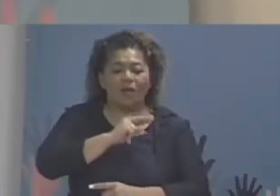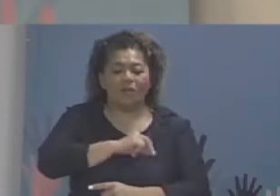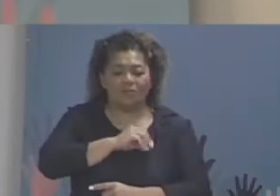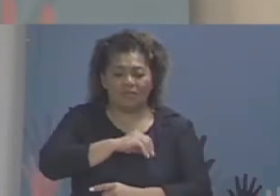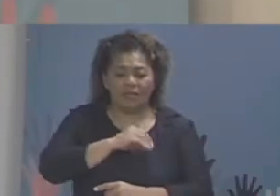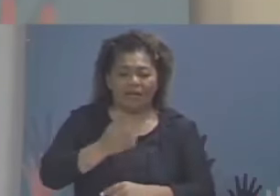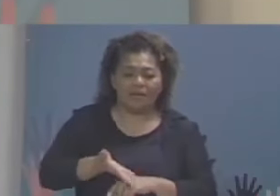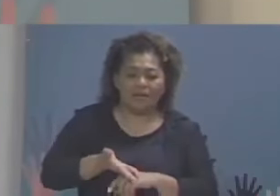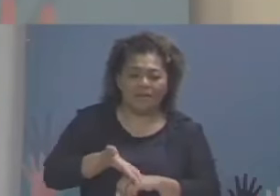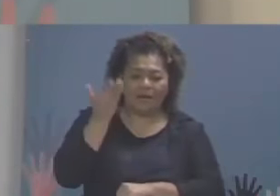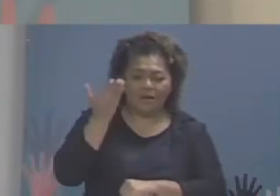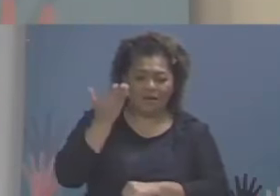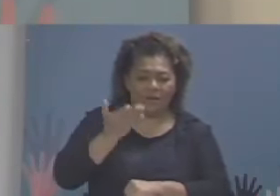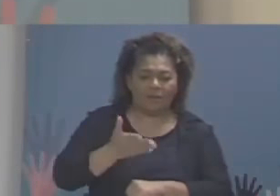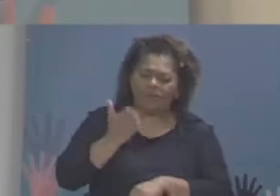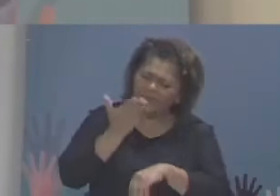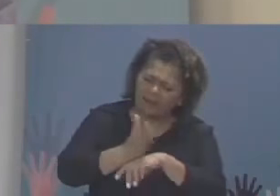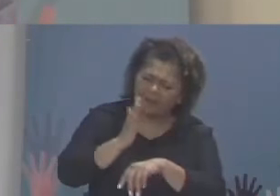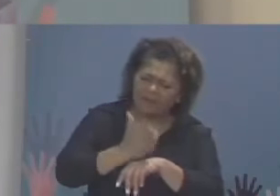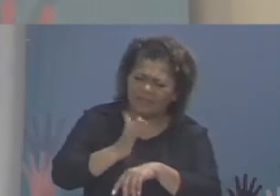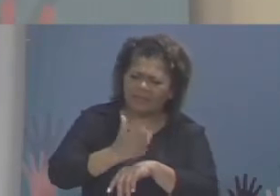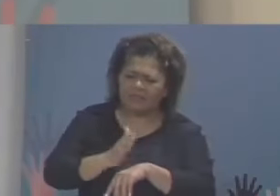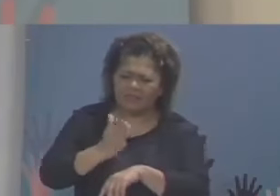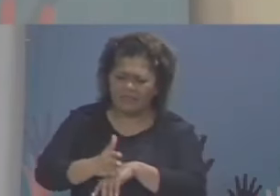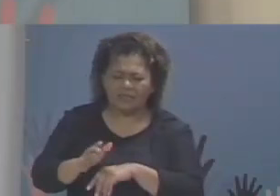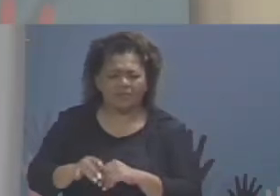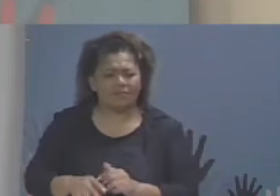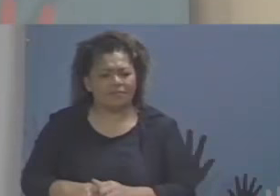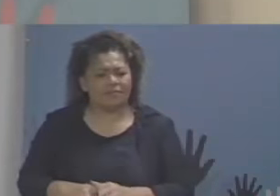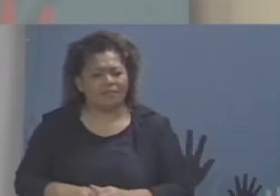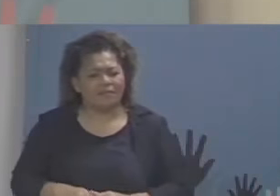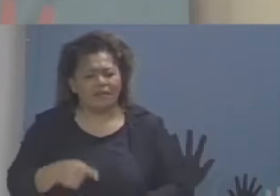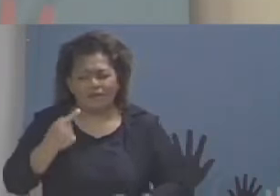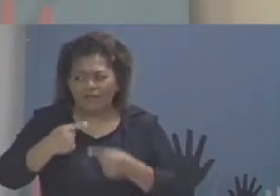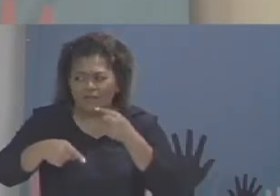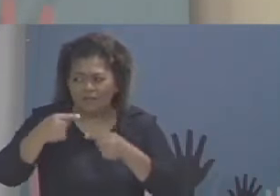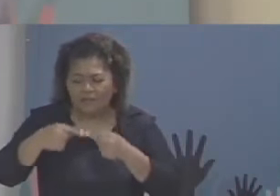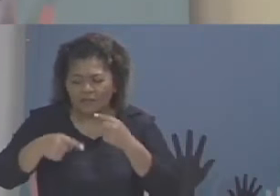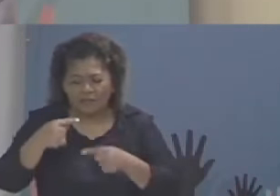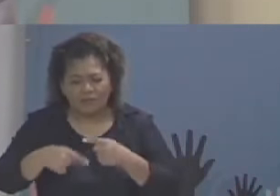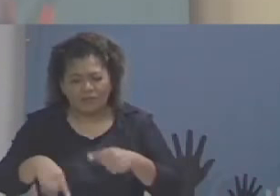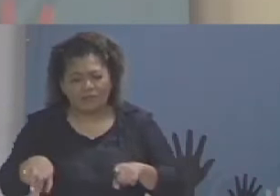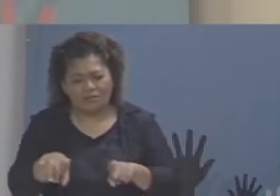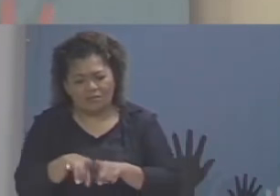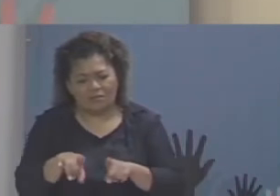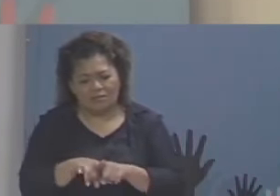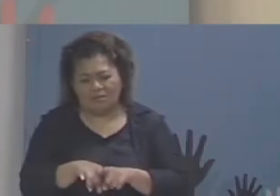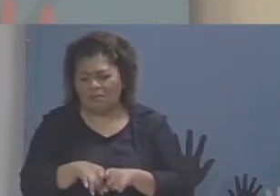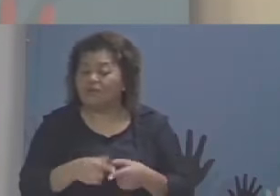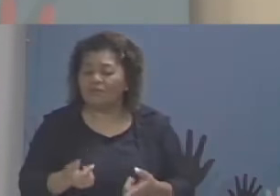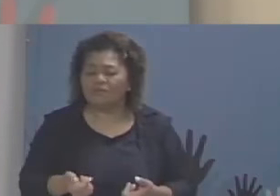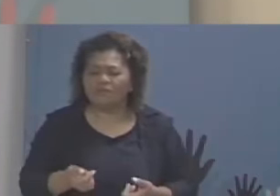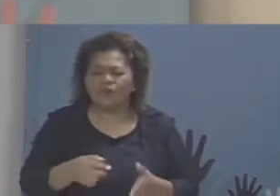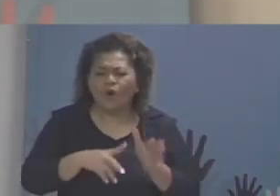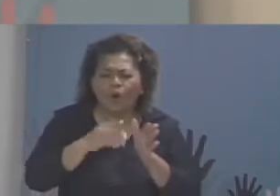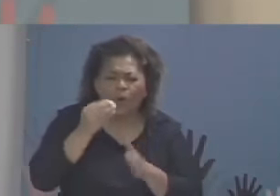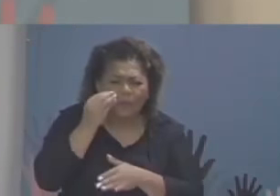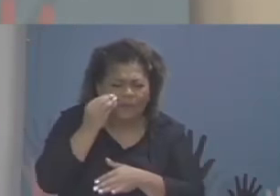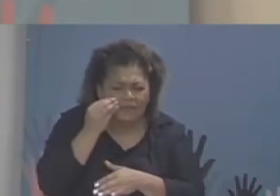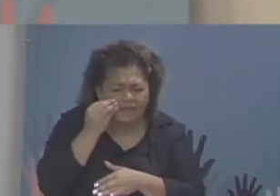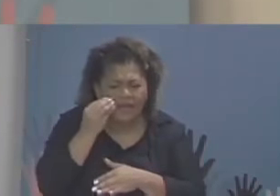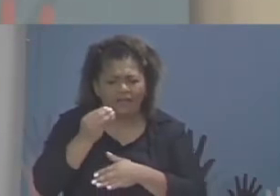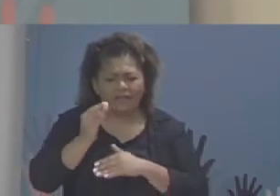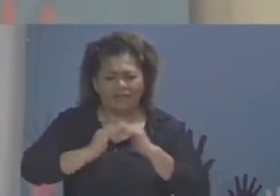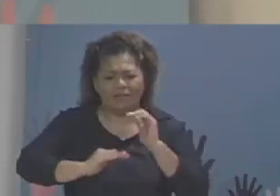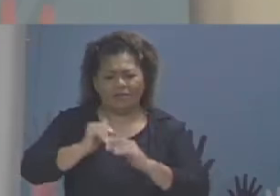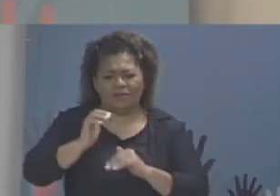não capacitam a pessoa, procure qualquer coisa de ciência, procure qualquer coisa. Eles fazem uma dicotomia absurda, ciência e profissão. Ciência é profissão. É por